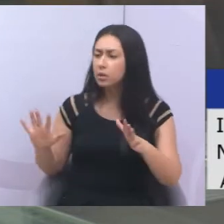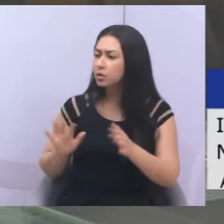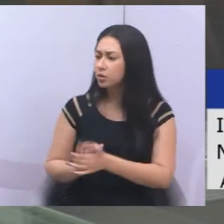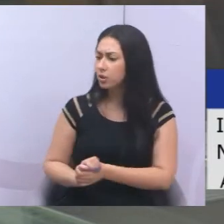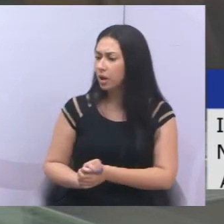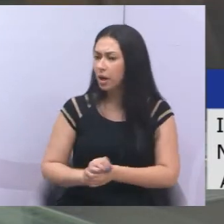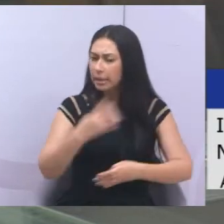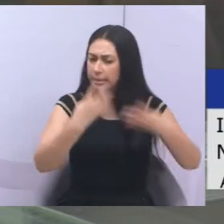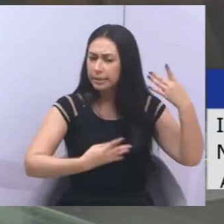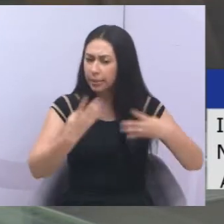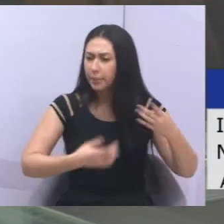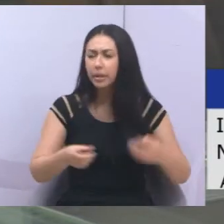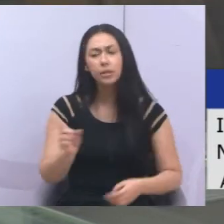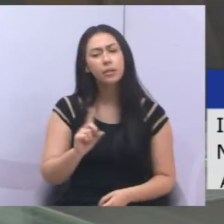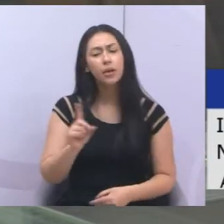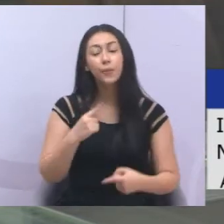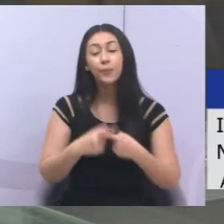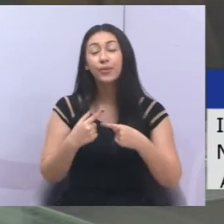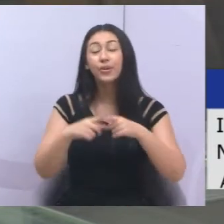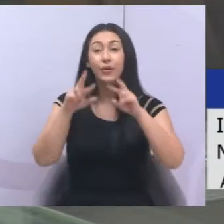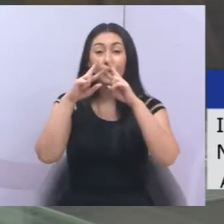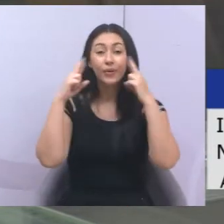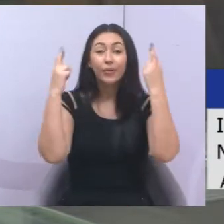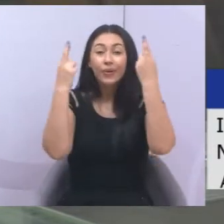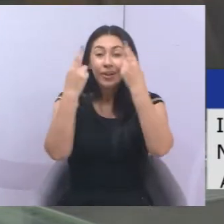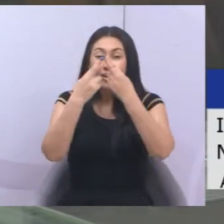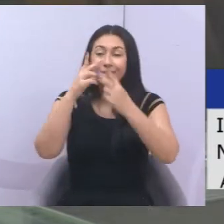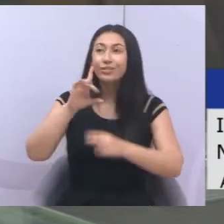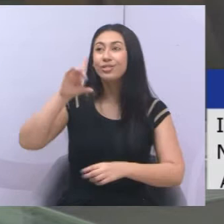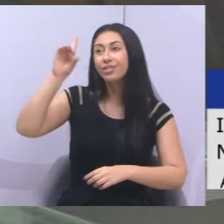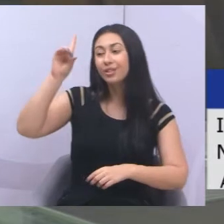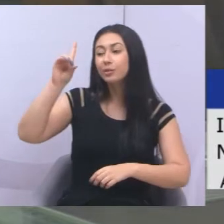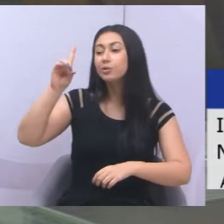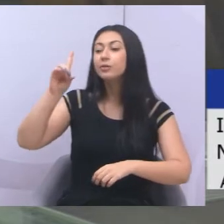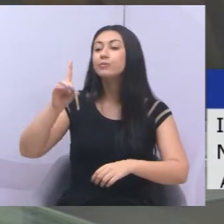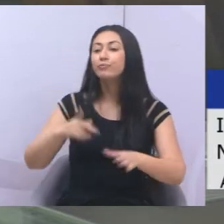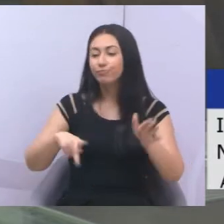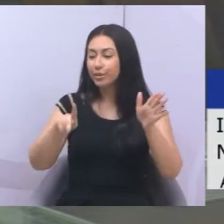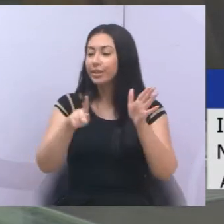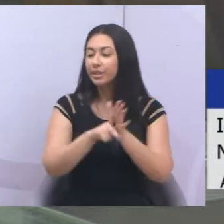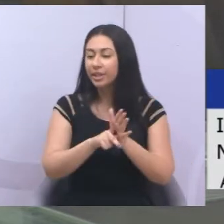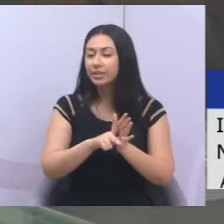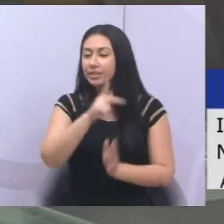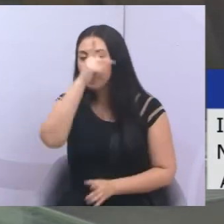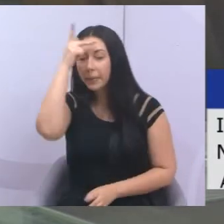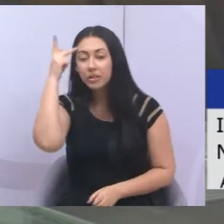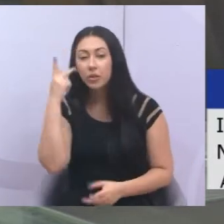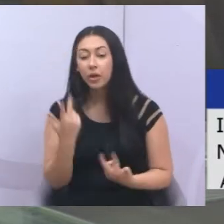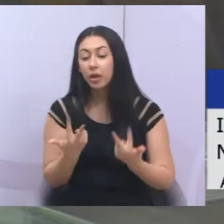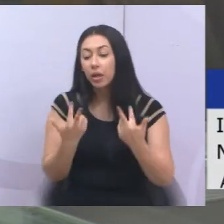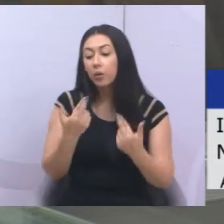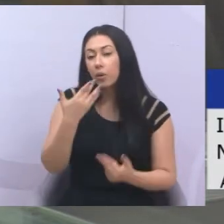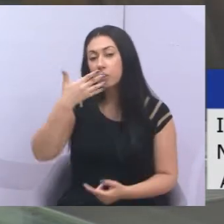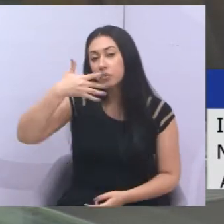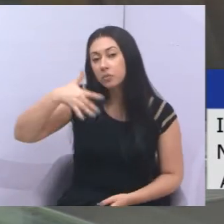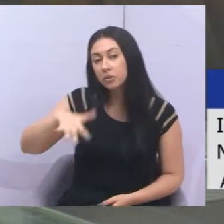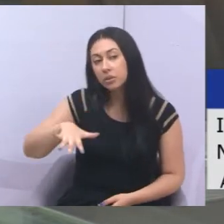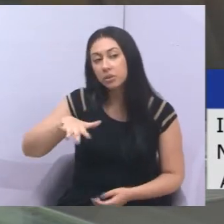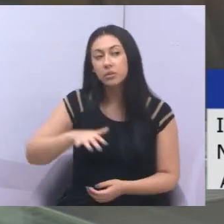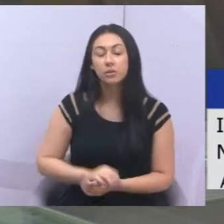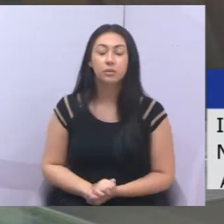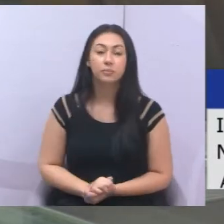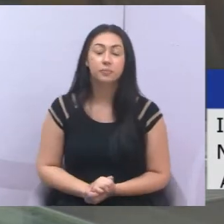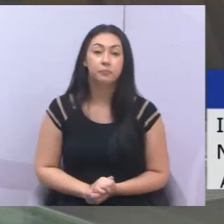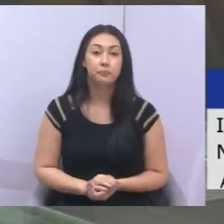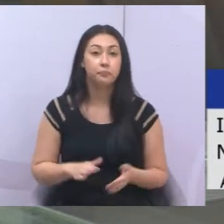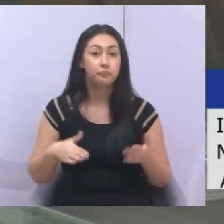as impeçam, pois o reino de Deus pertence aos que são semelhantes a ela.